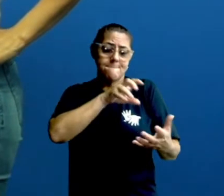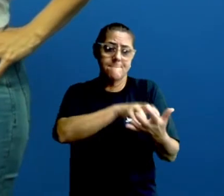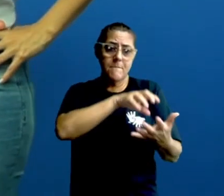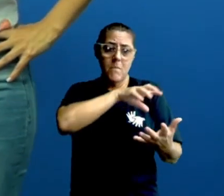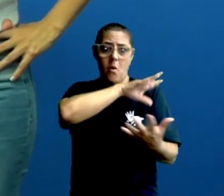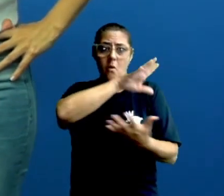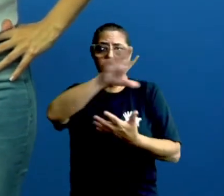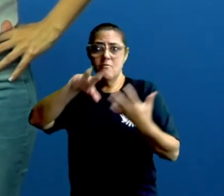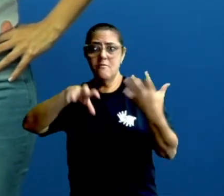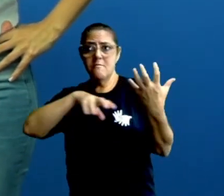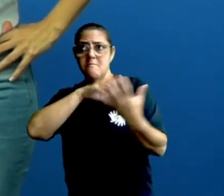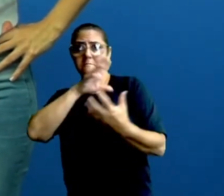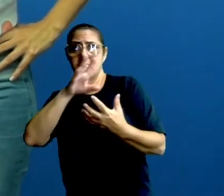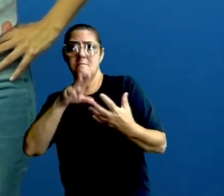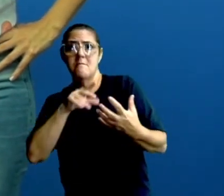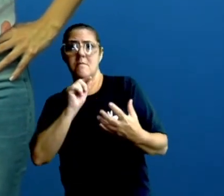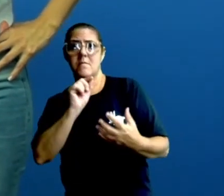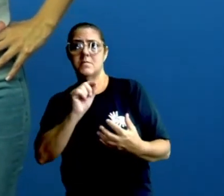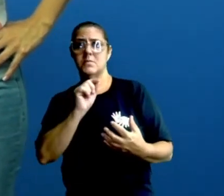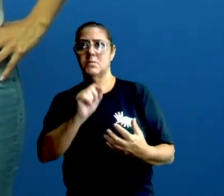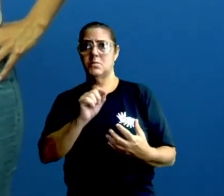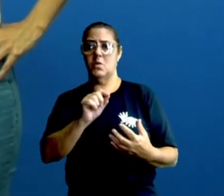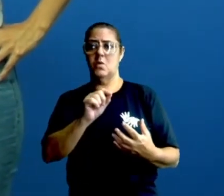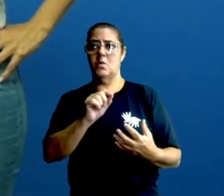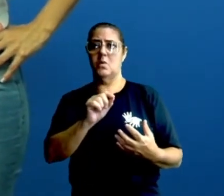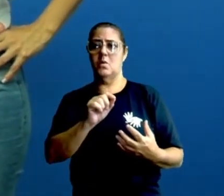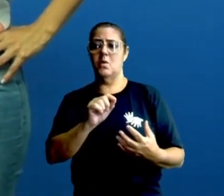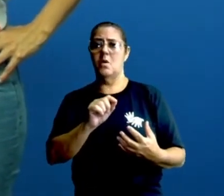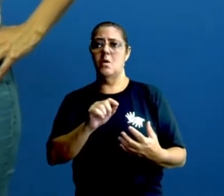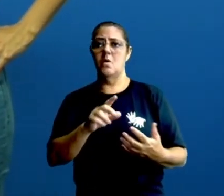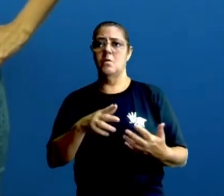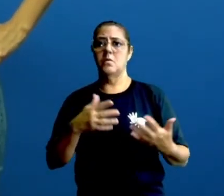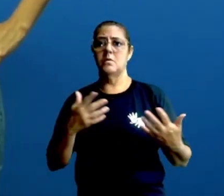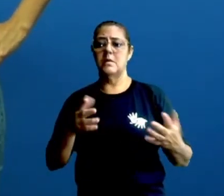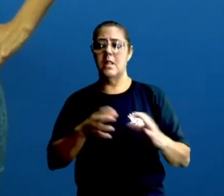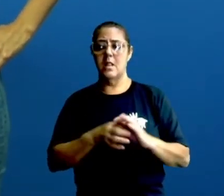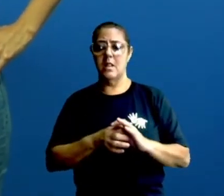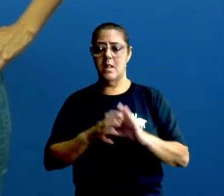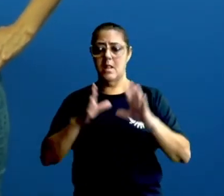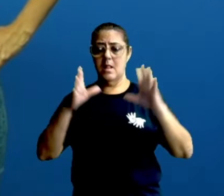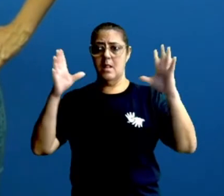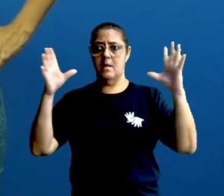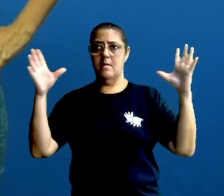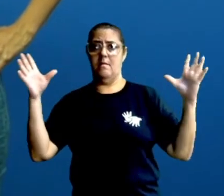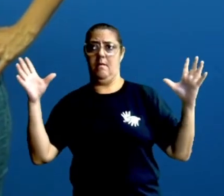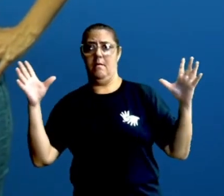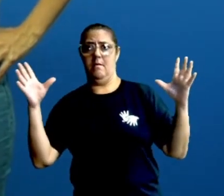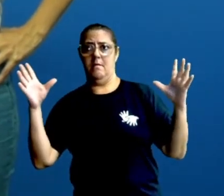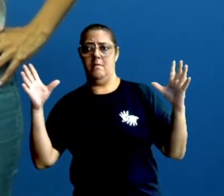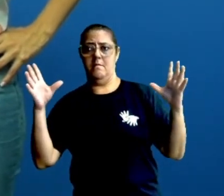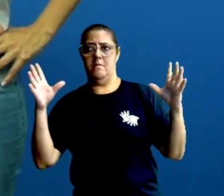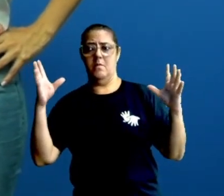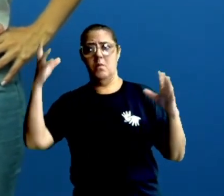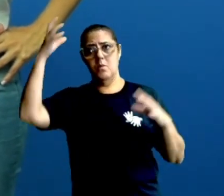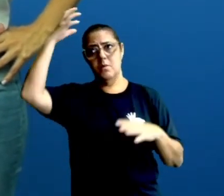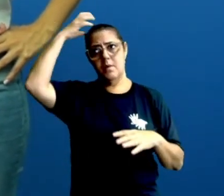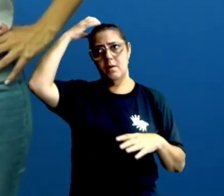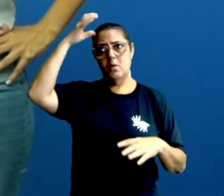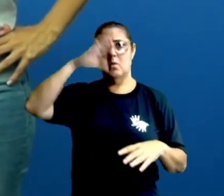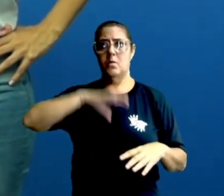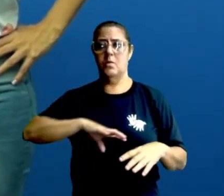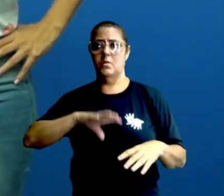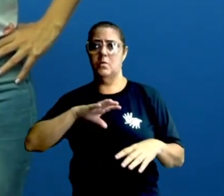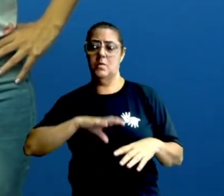movimento não apenas emancipacionista, ou seja, de libertação da coroa